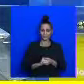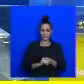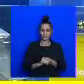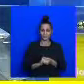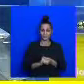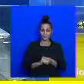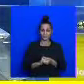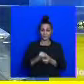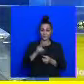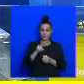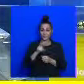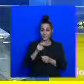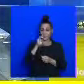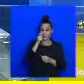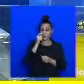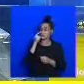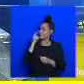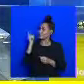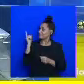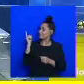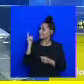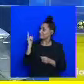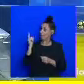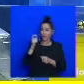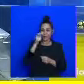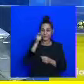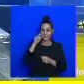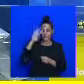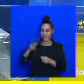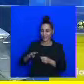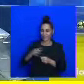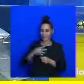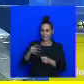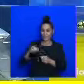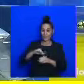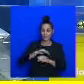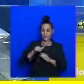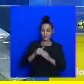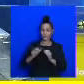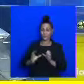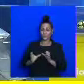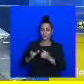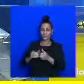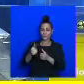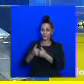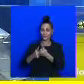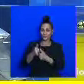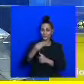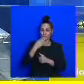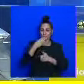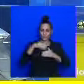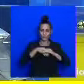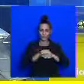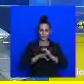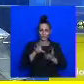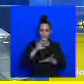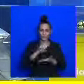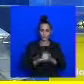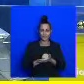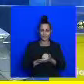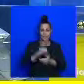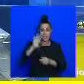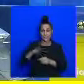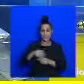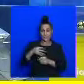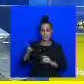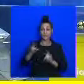sorte. E vocês já estão vendo ao fundo aí a lista de todos os times inscritos na Time Mania. Essa